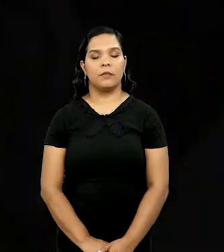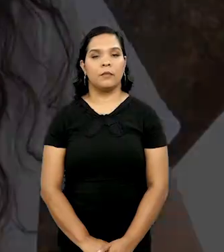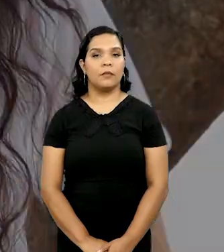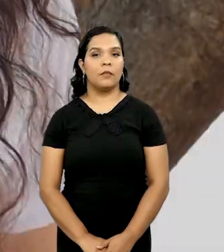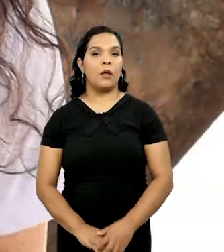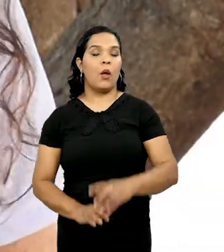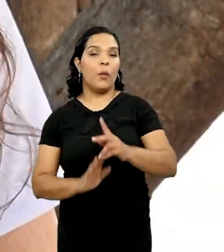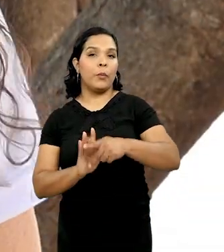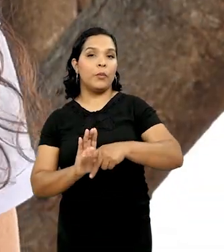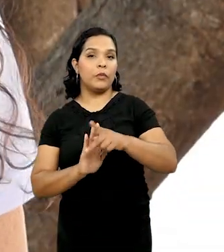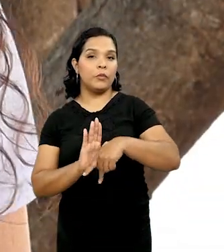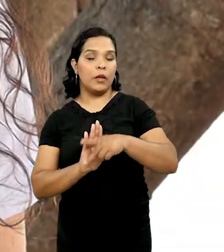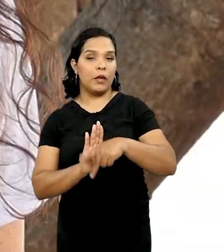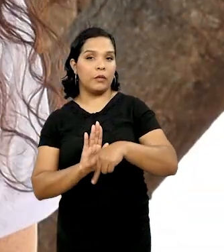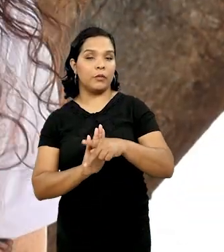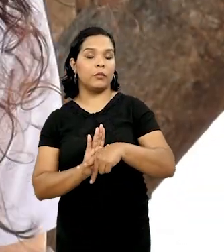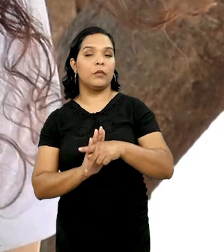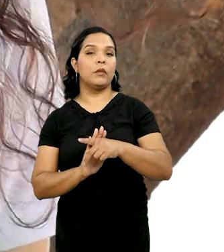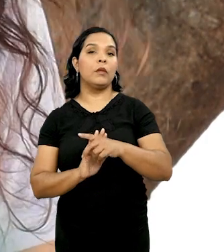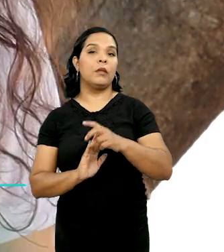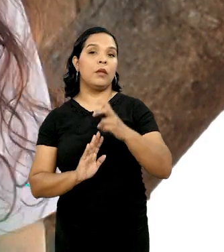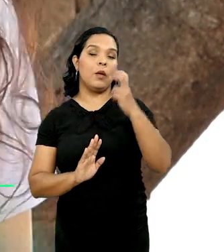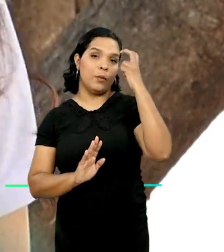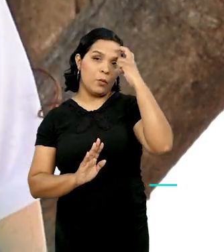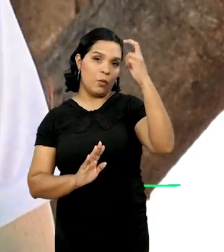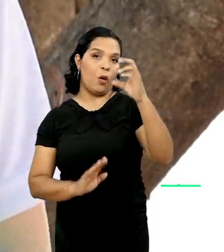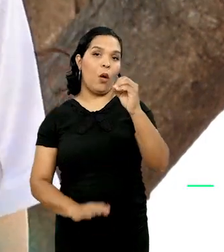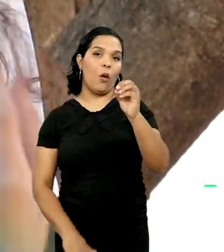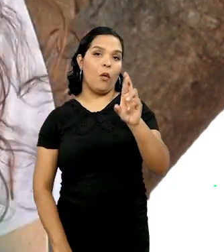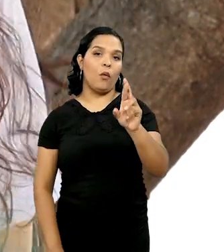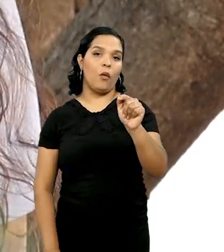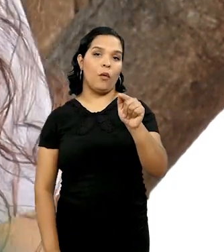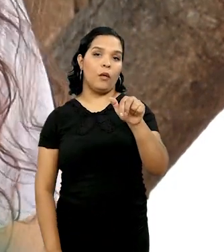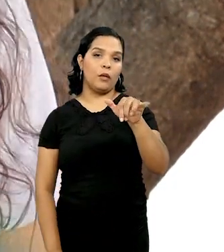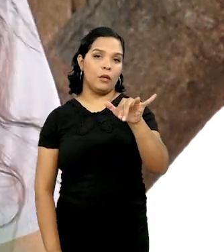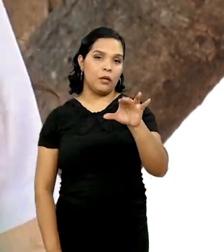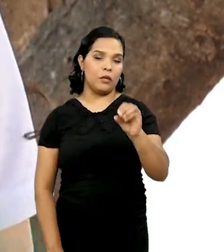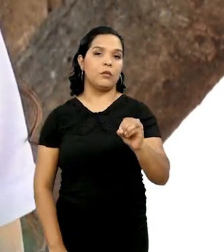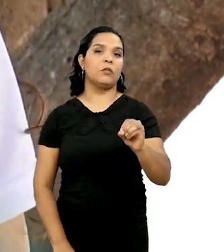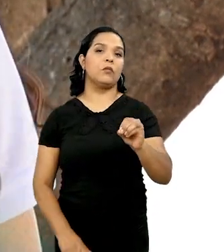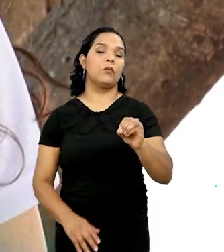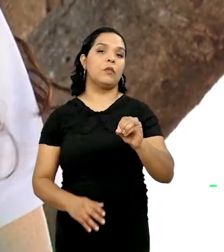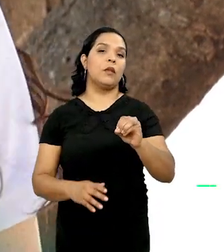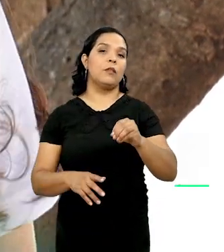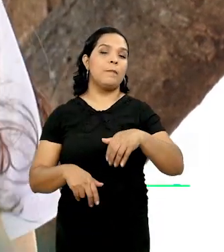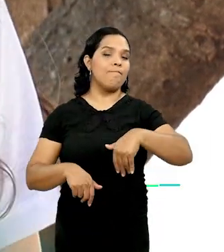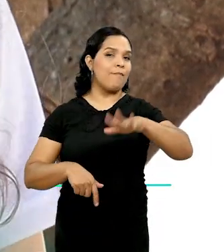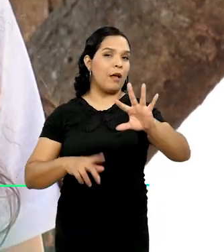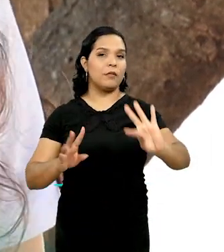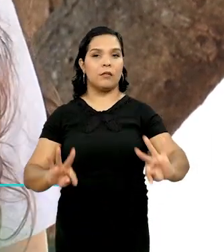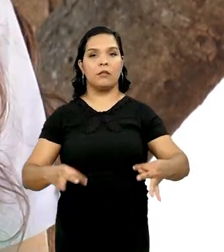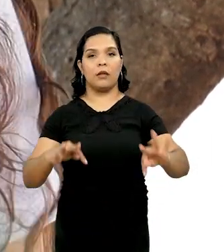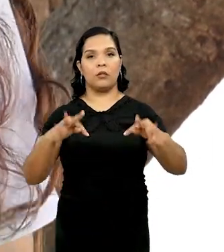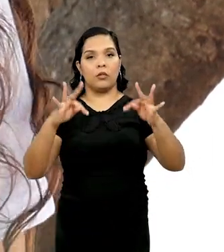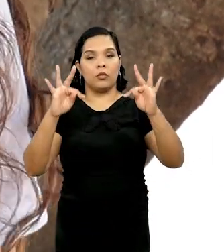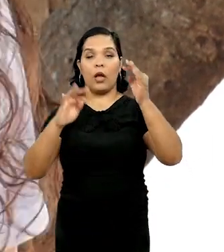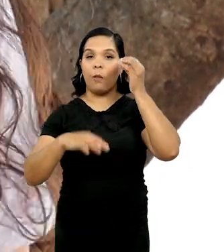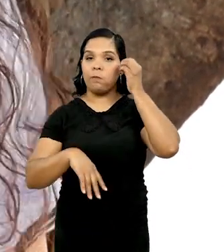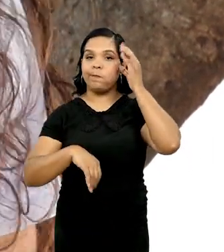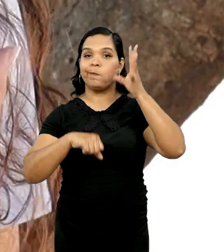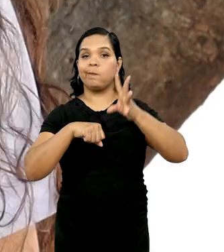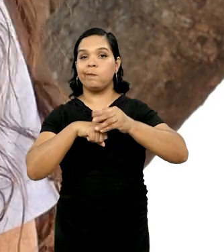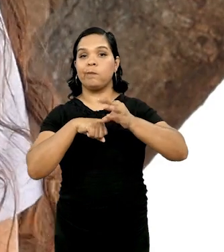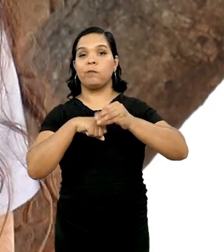O projeto orgânico inteligente tem como objetivo multiplicar o conhecimento, multiplicar tecnologias que